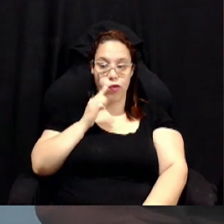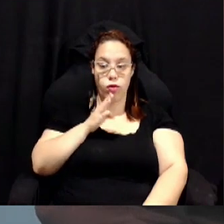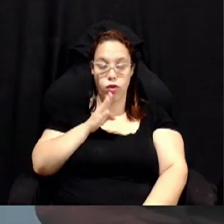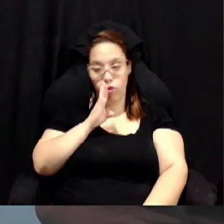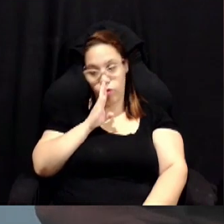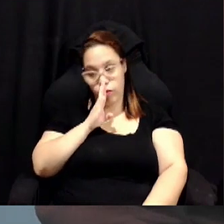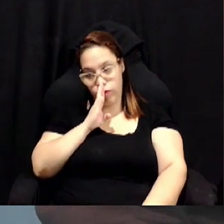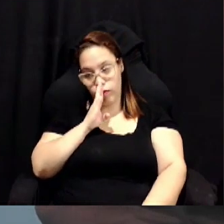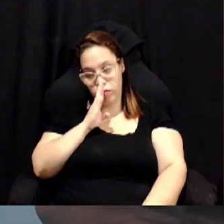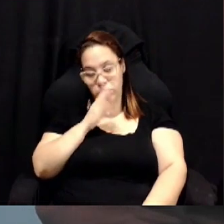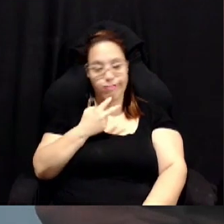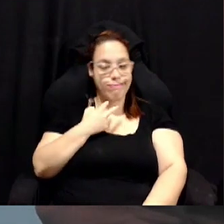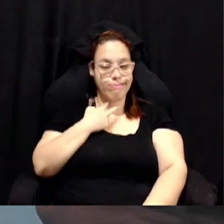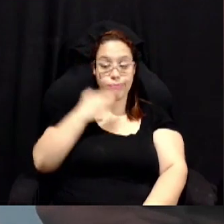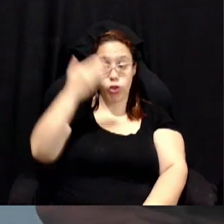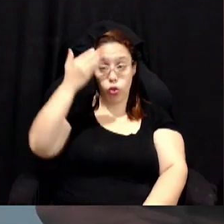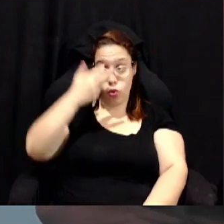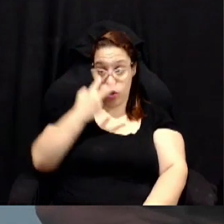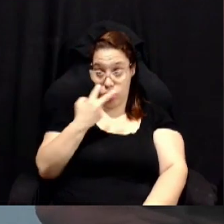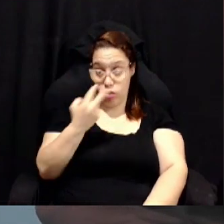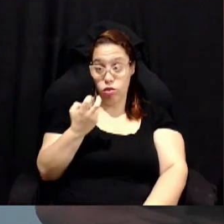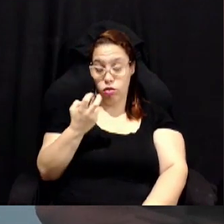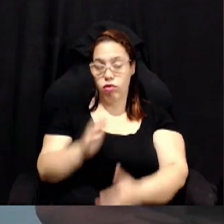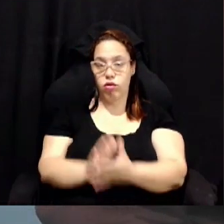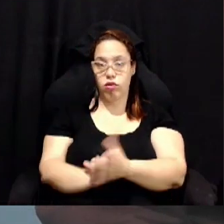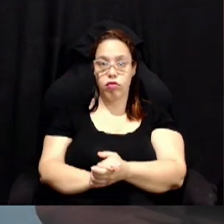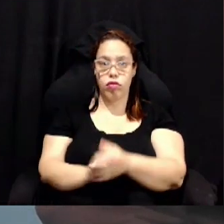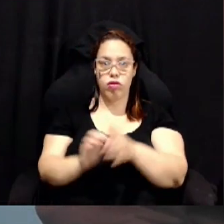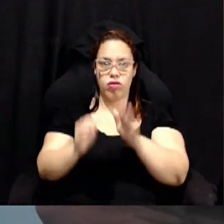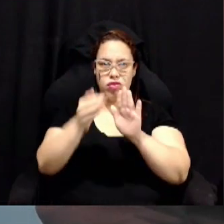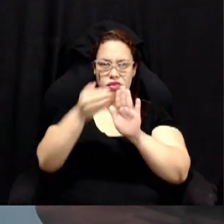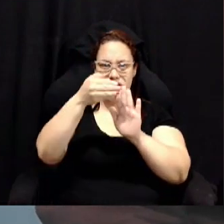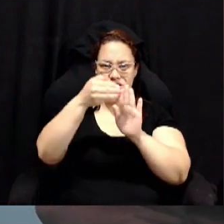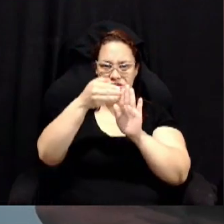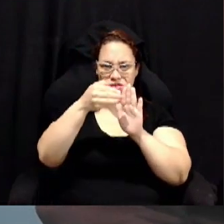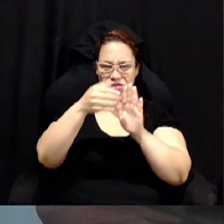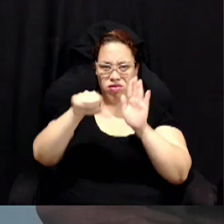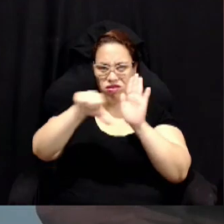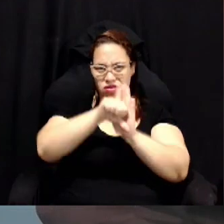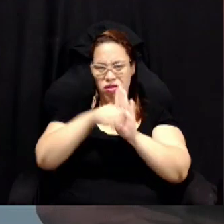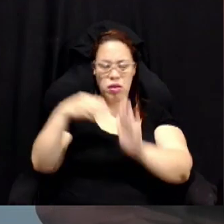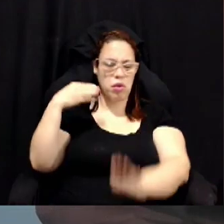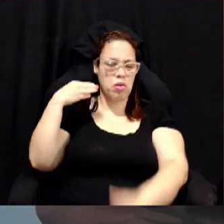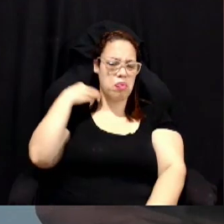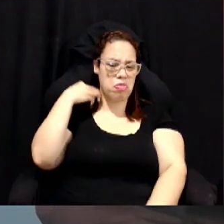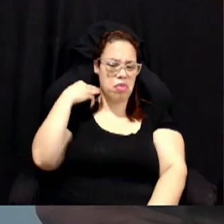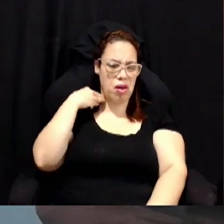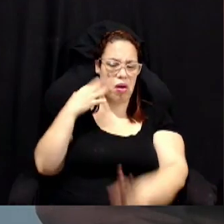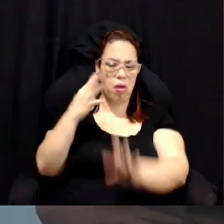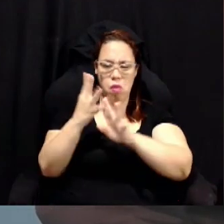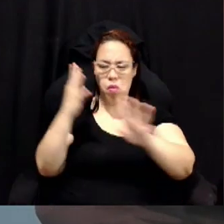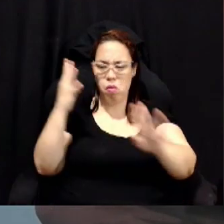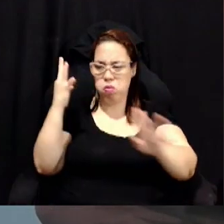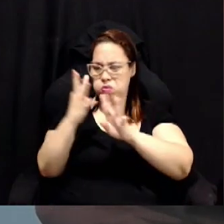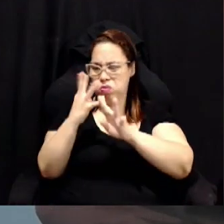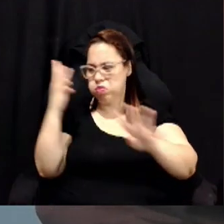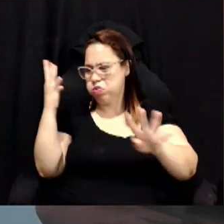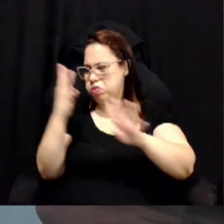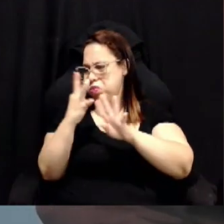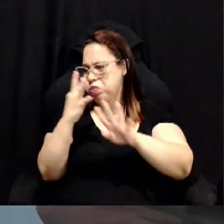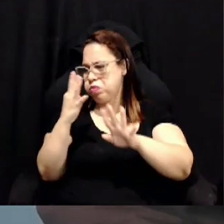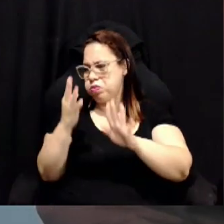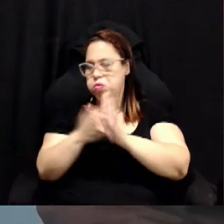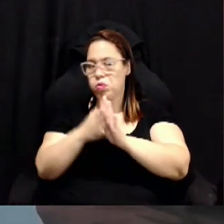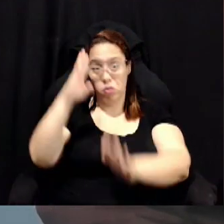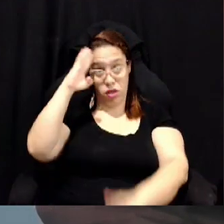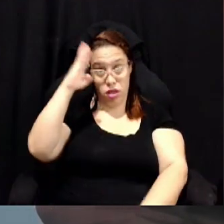conseguem identificar. E isso já teve restrições em bancos, em filas lotéricas, porque tem as prioridades.